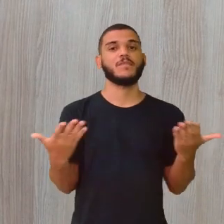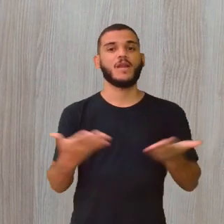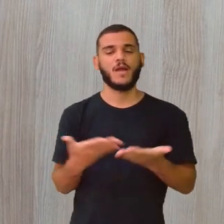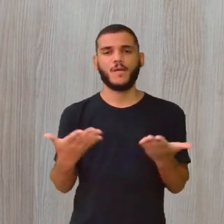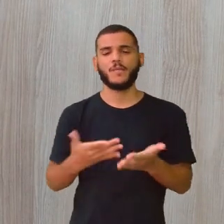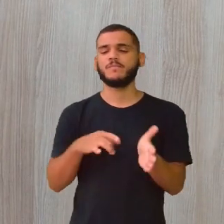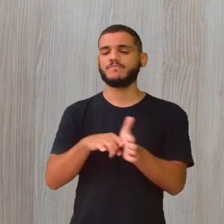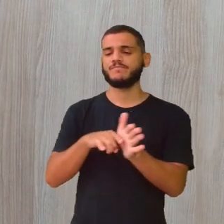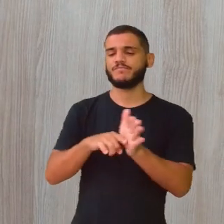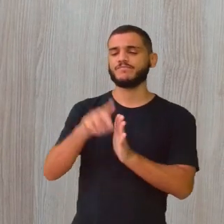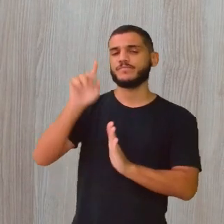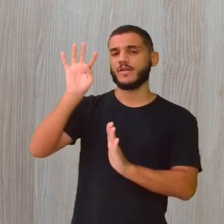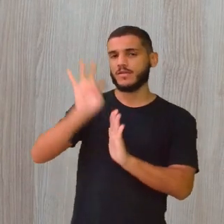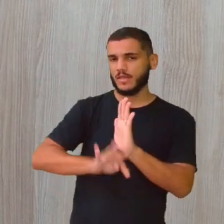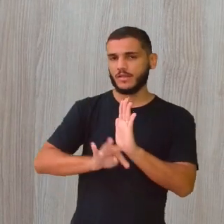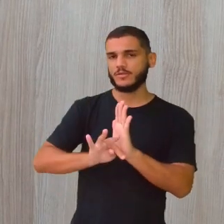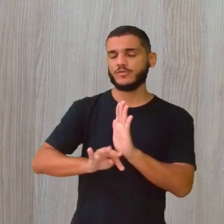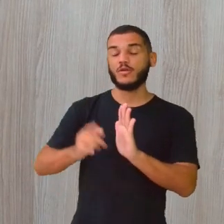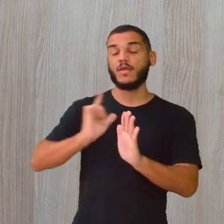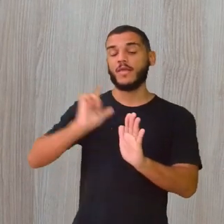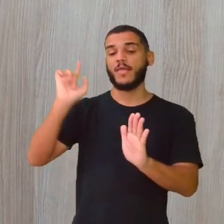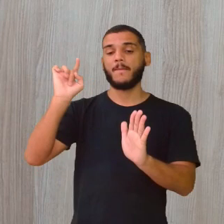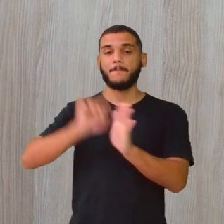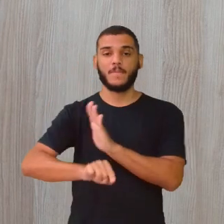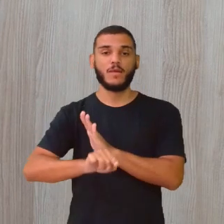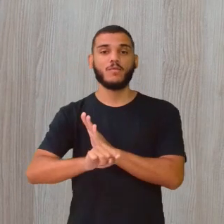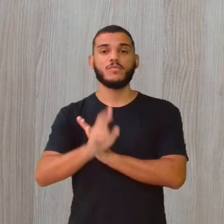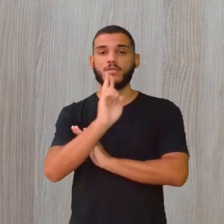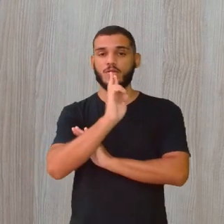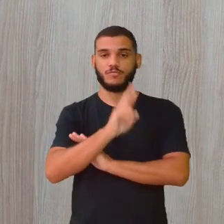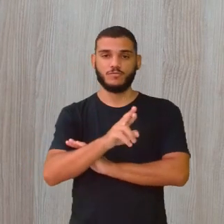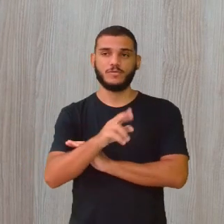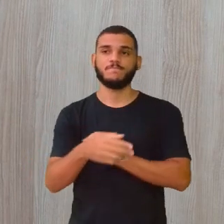as perguntas que estão implícitas no texto aí, tá?